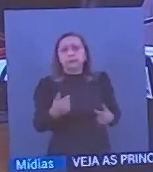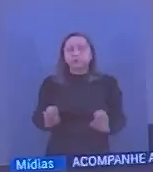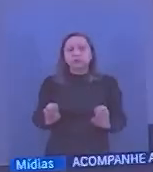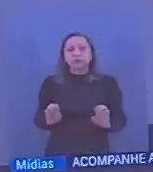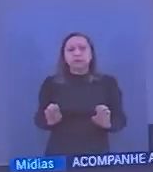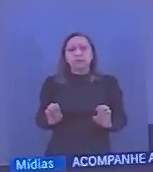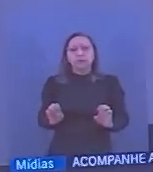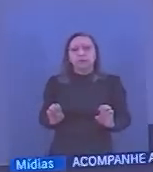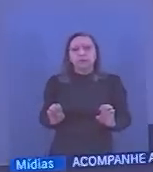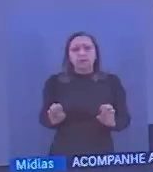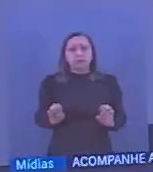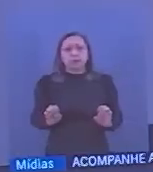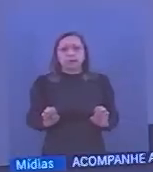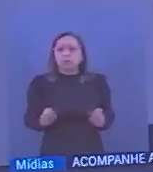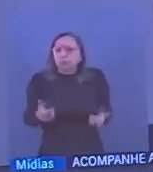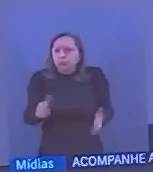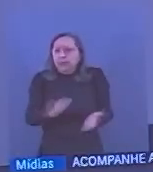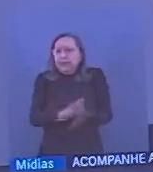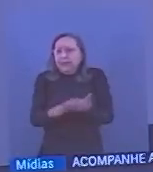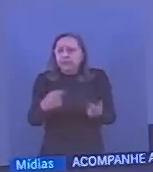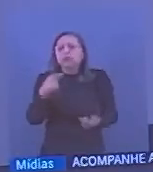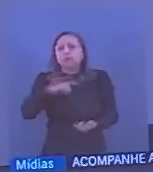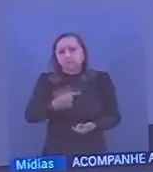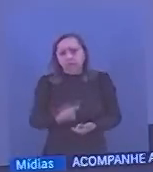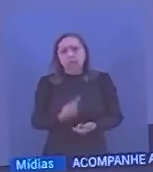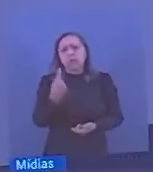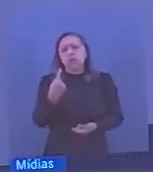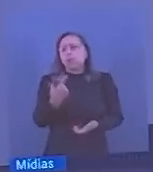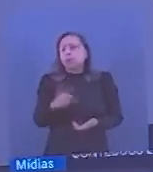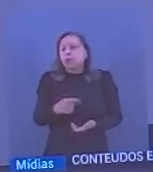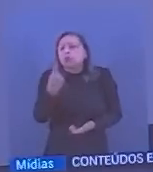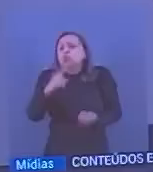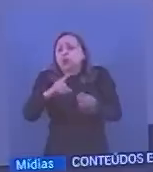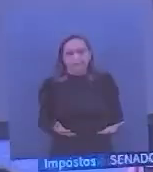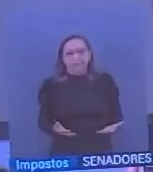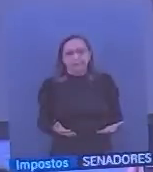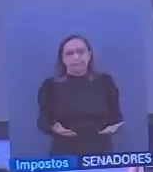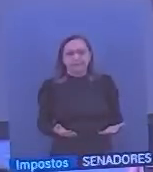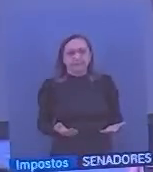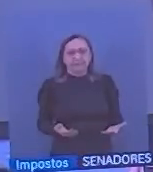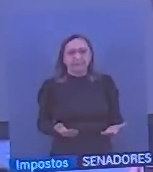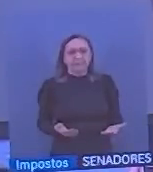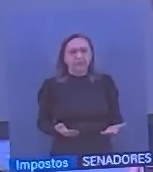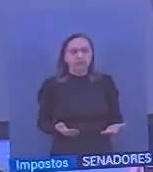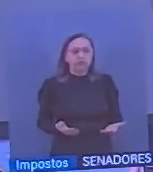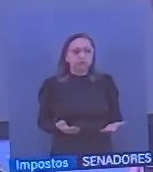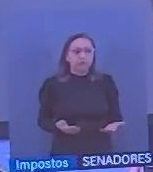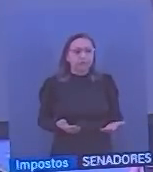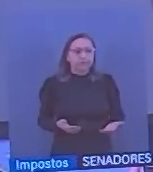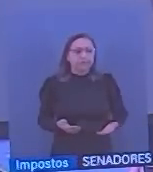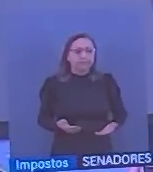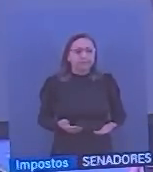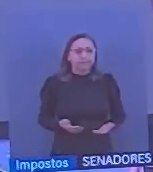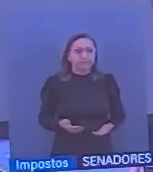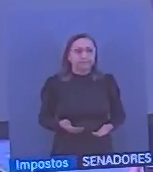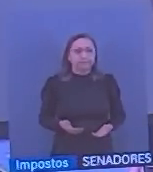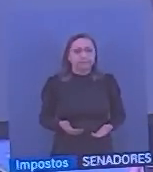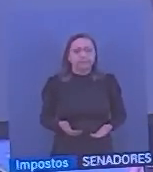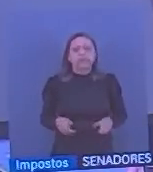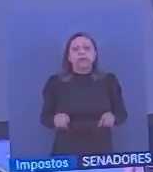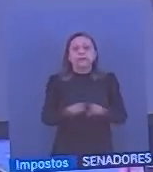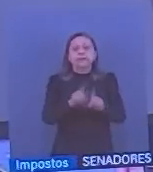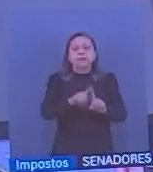o país que mais teve o povo escravizado no Ocidente, o país que mais